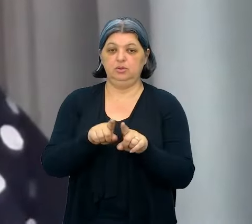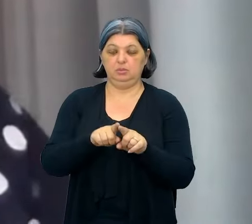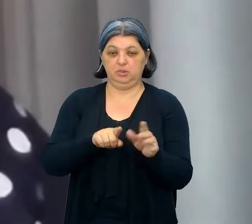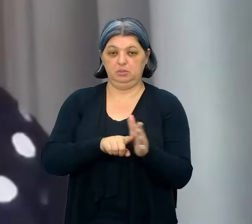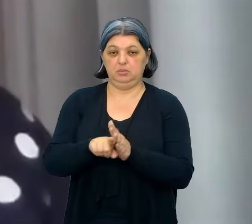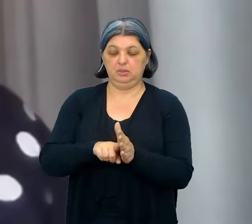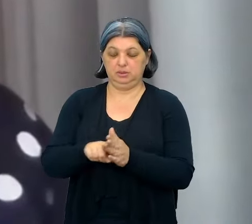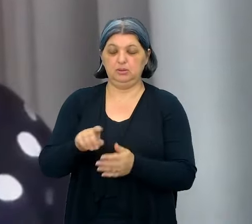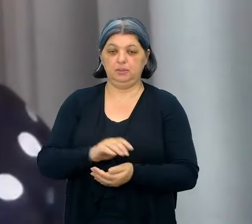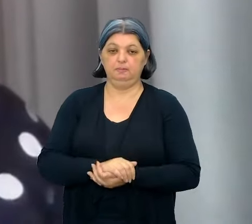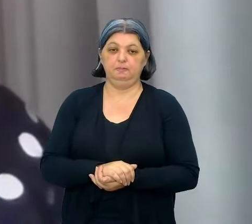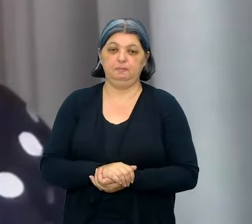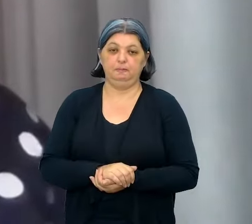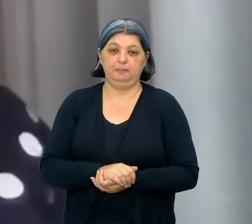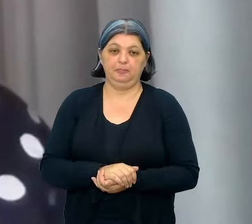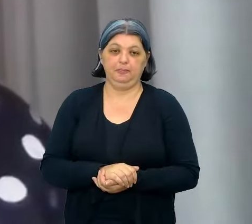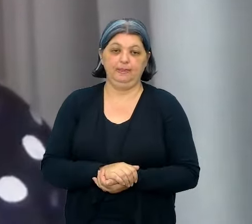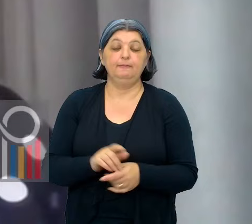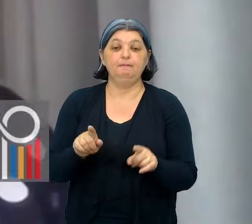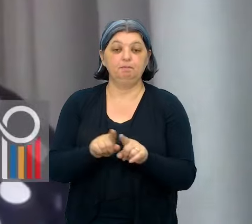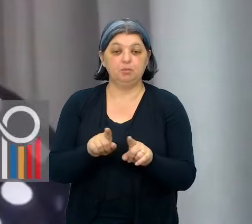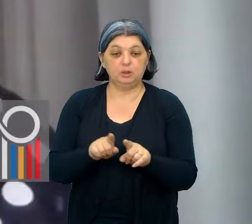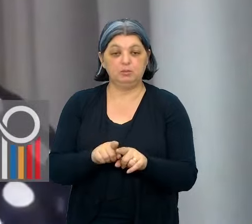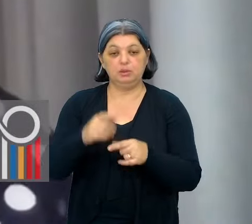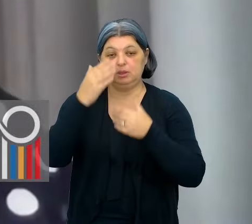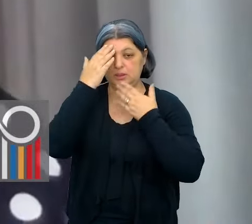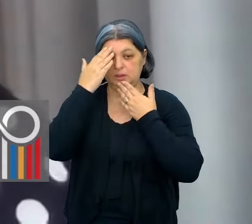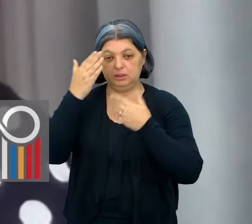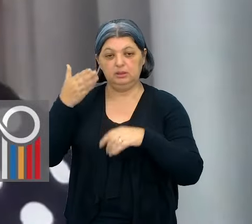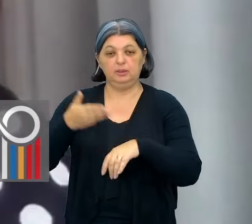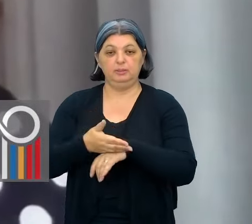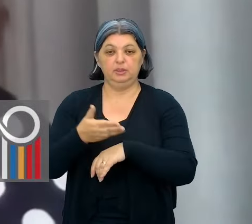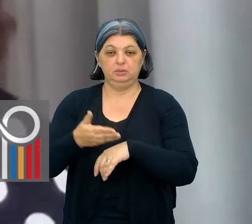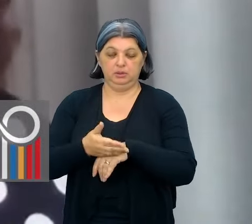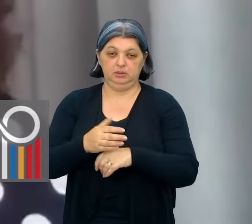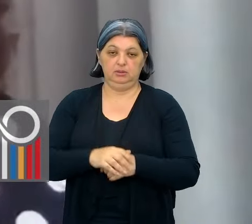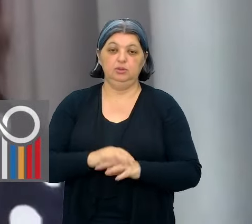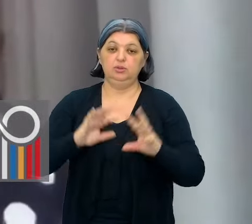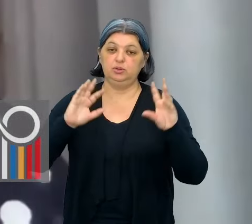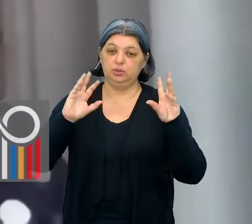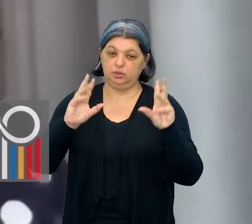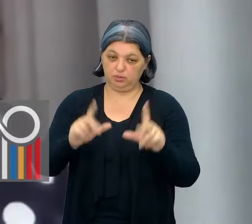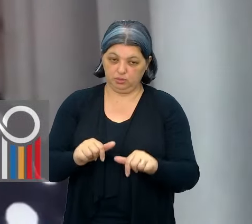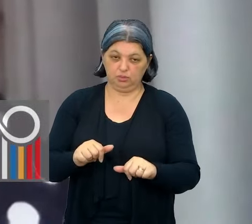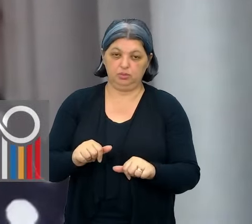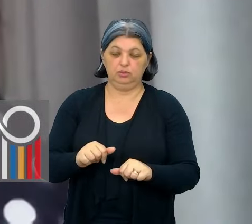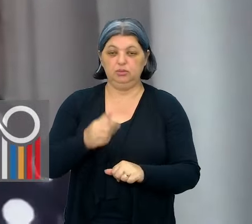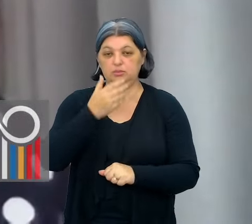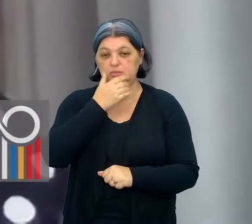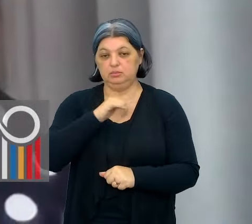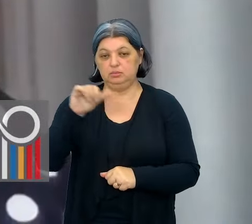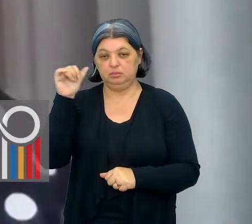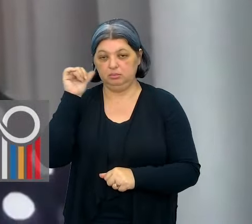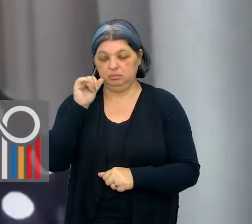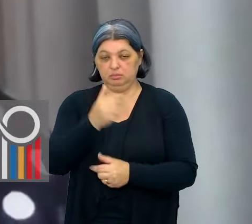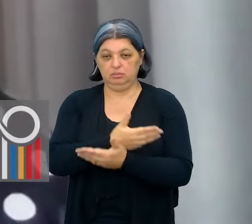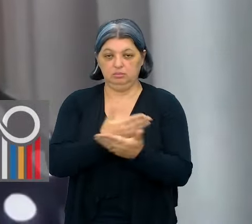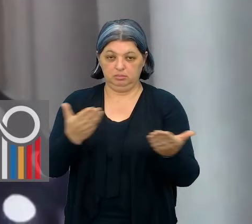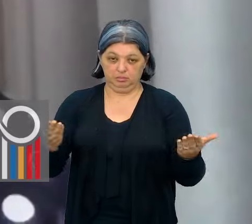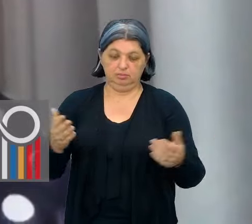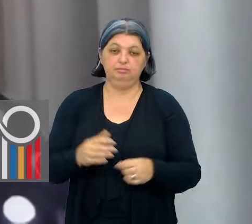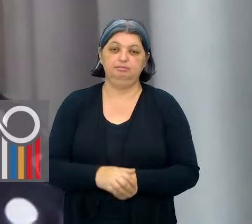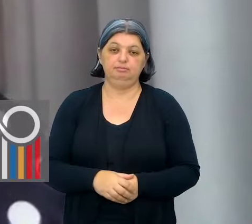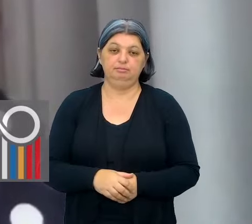consultar. Tá? Gostaria de agradecer a participação de todos e de todas vocês e